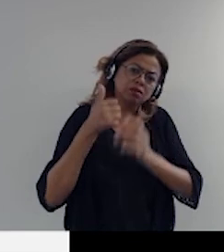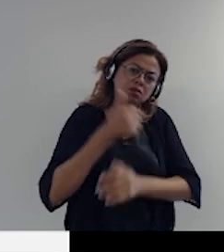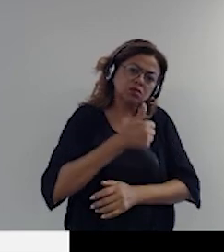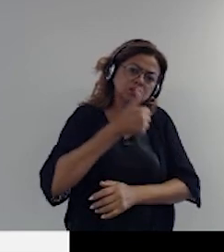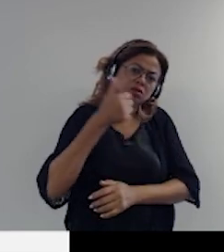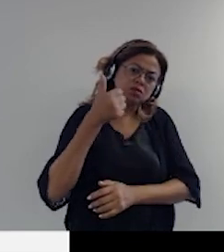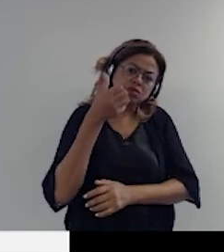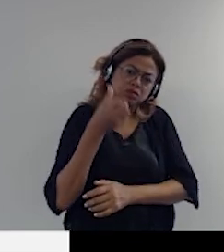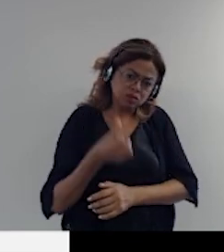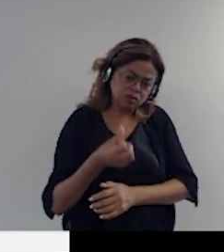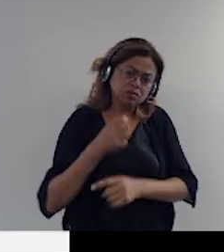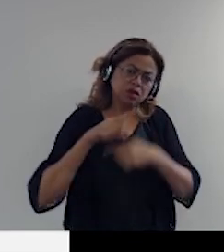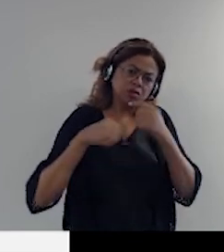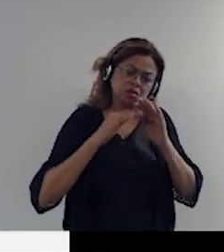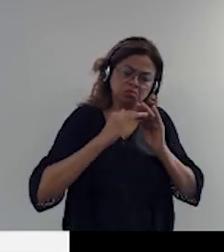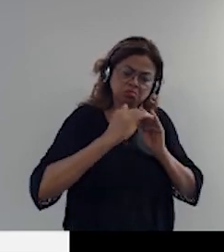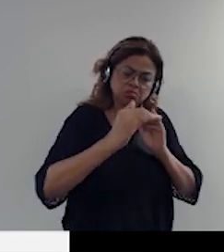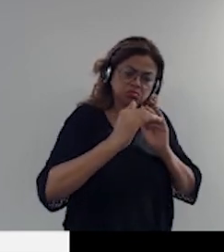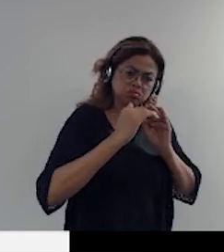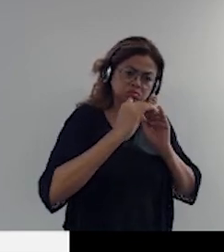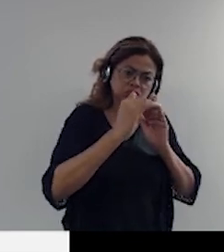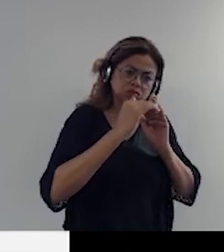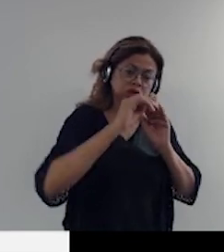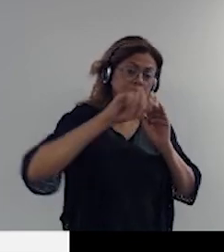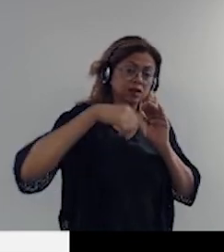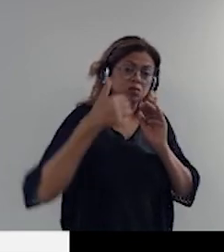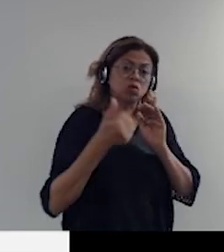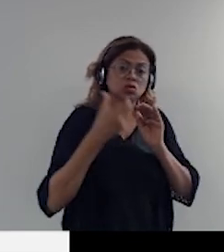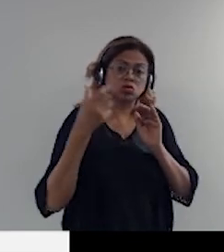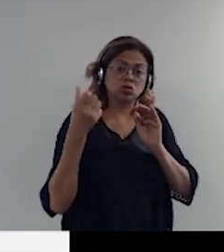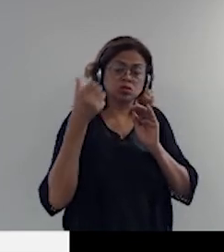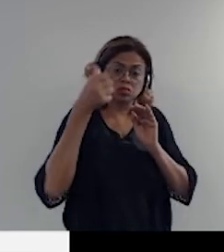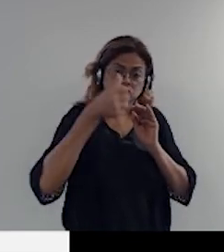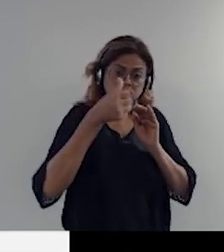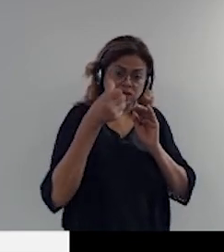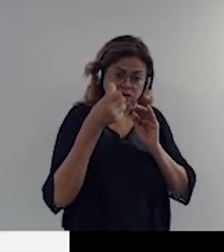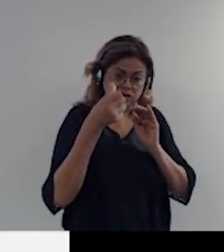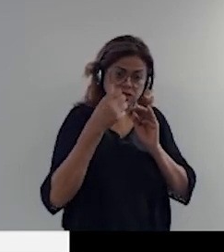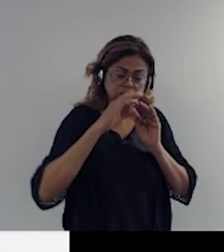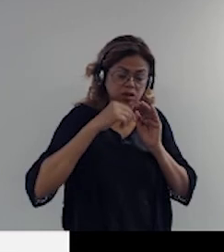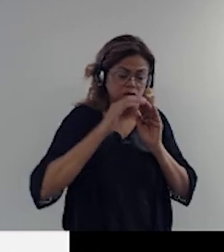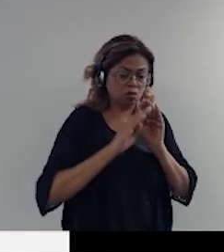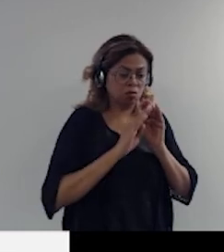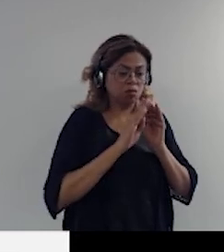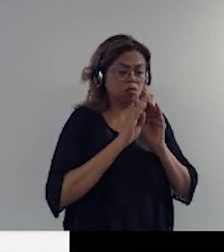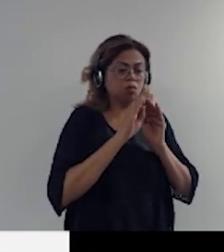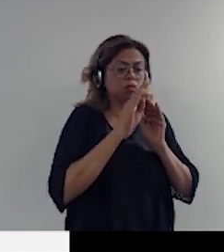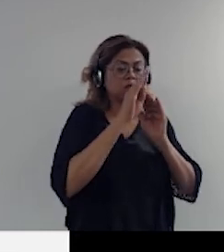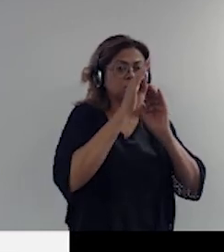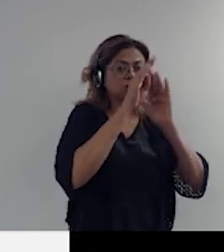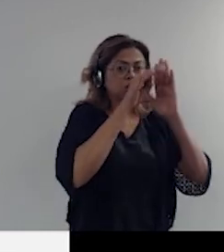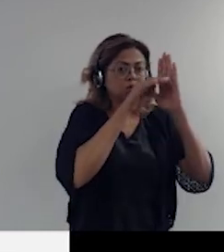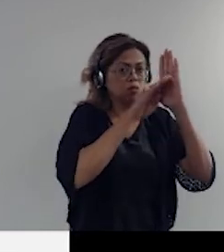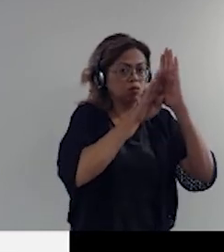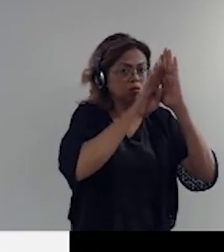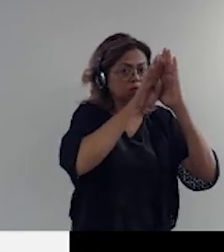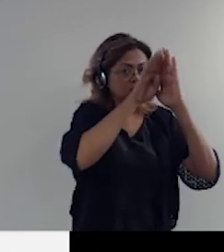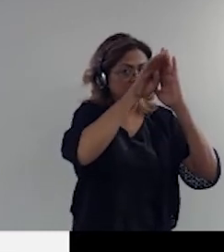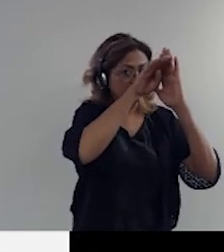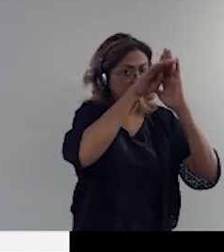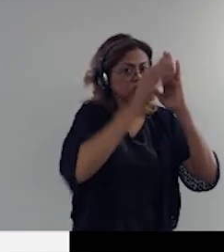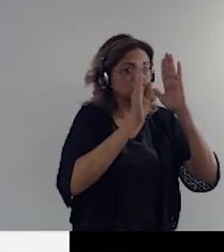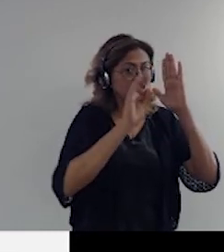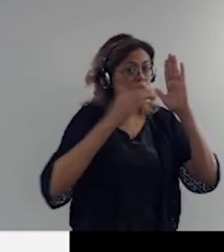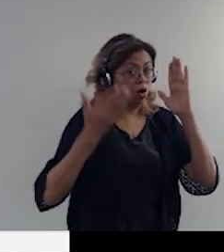2016, esse patamar ficou estável, e a partir de 16 a gente vem num crescendo e a gente já atingiu 2 milhões de